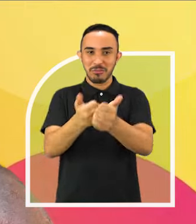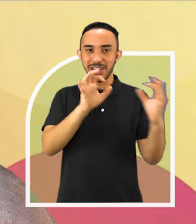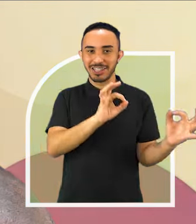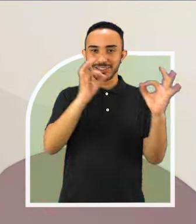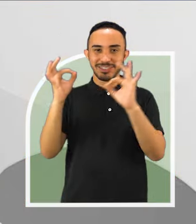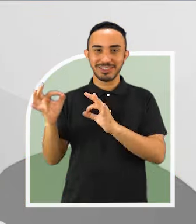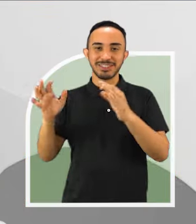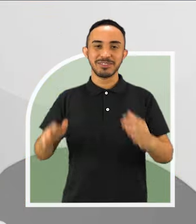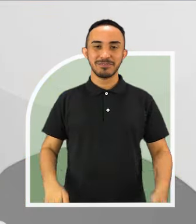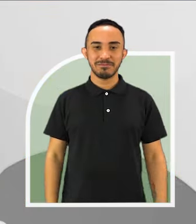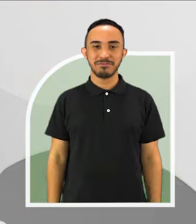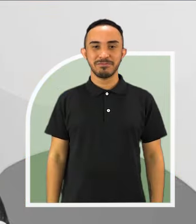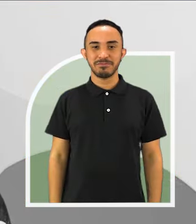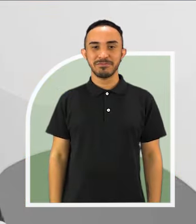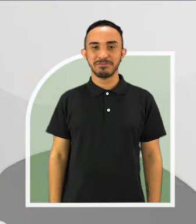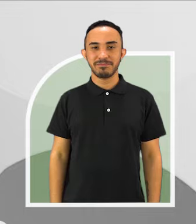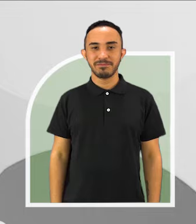vinheta.